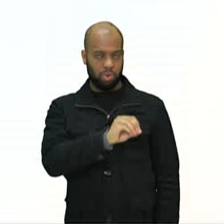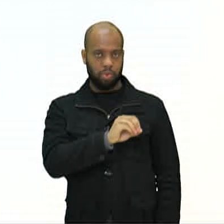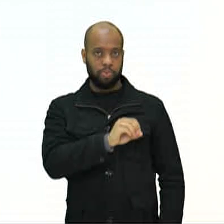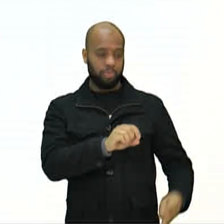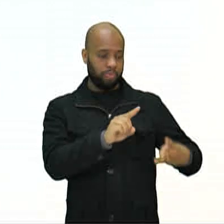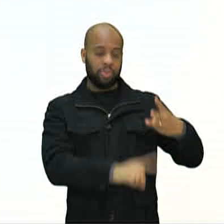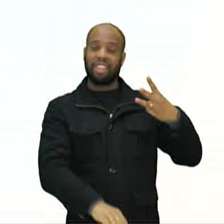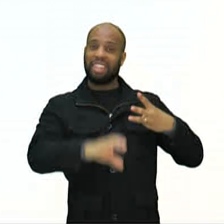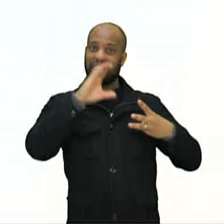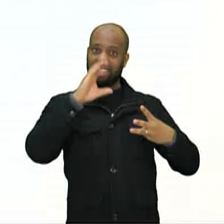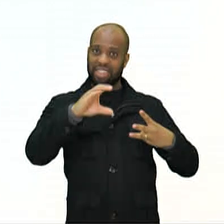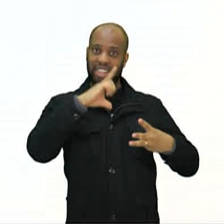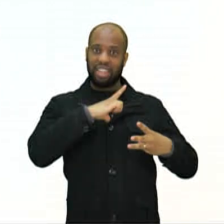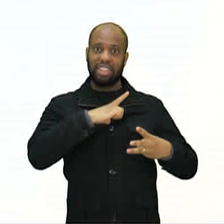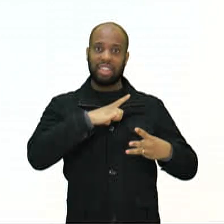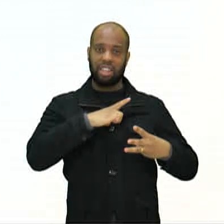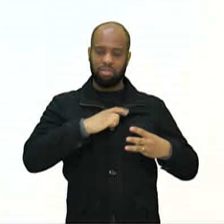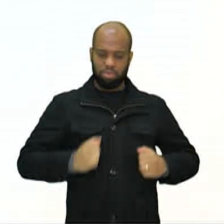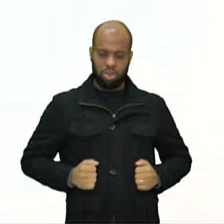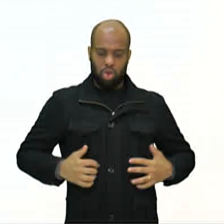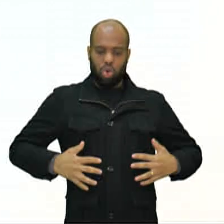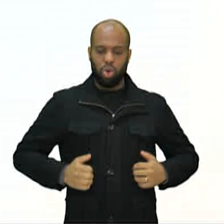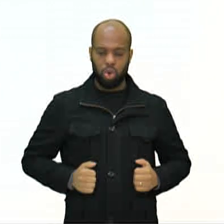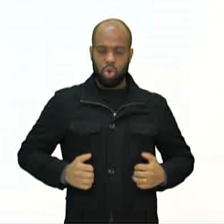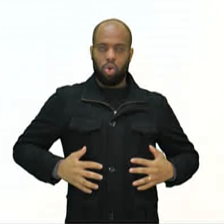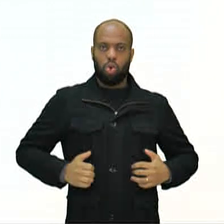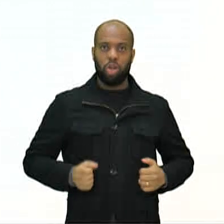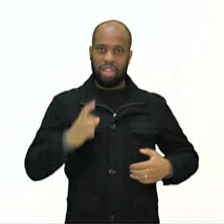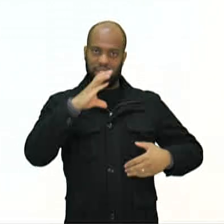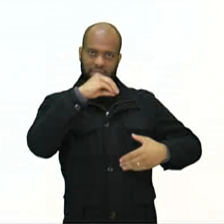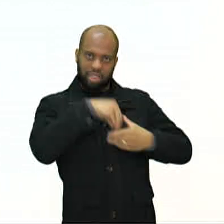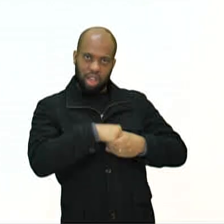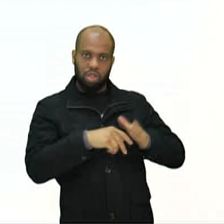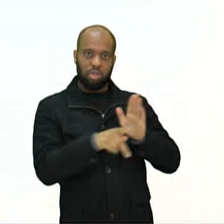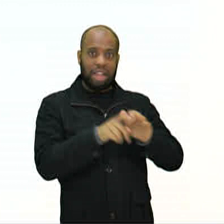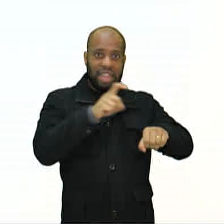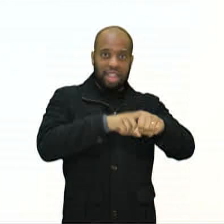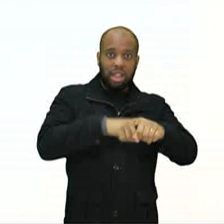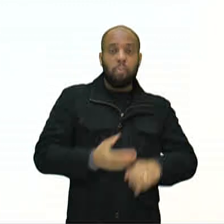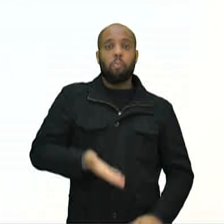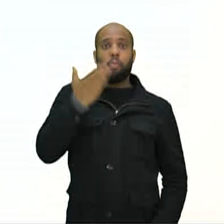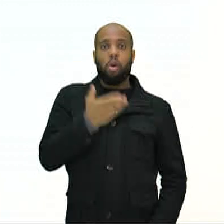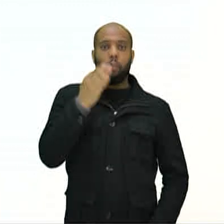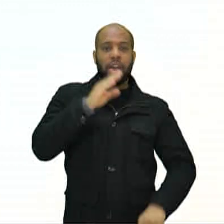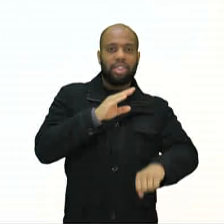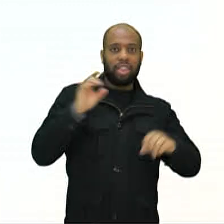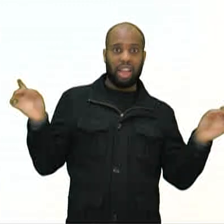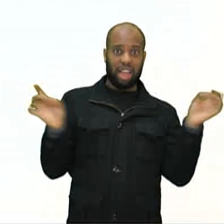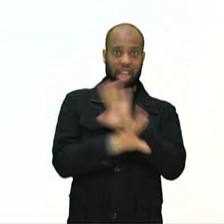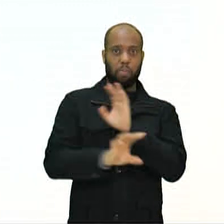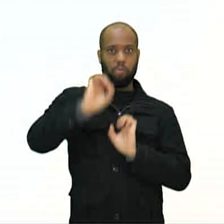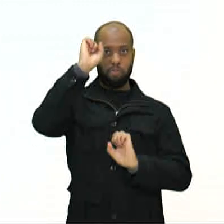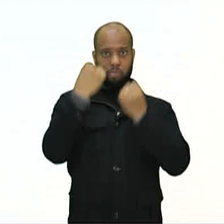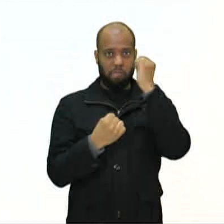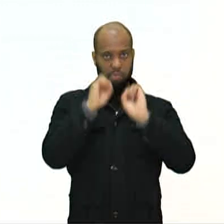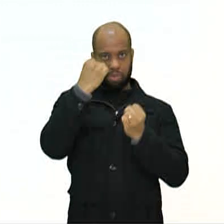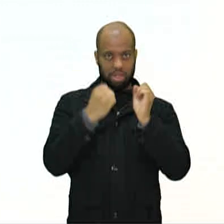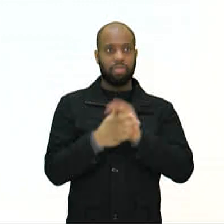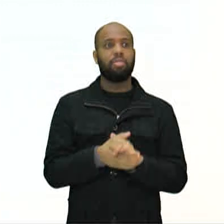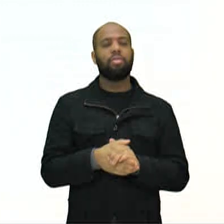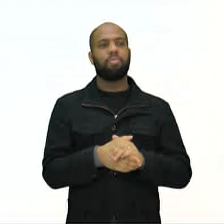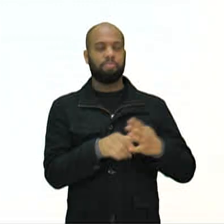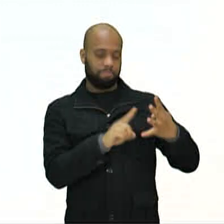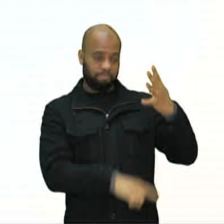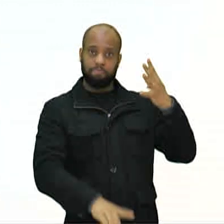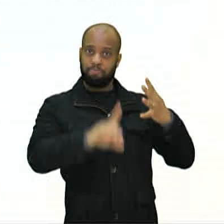O volume de ar mobilizado pelos pulmões em uma unidade de tempo aumenta após o exercício físico, o início. E a letra